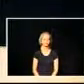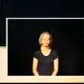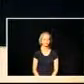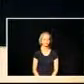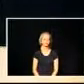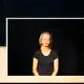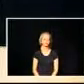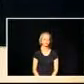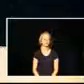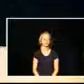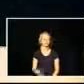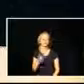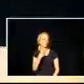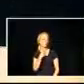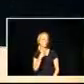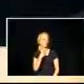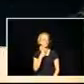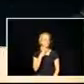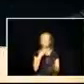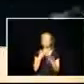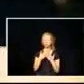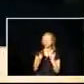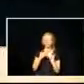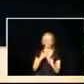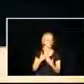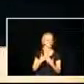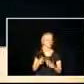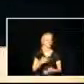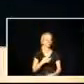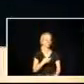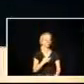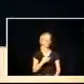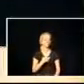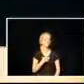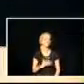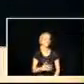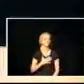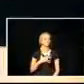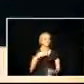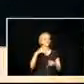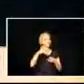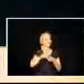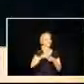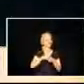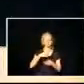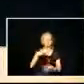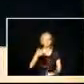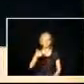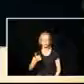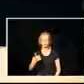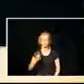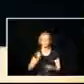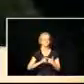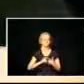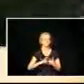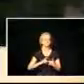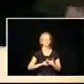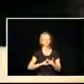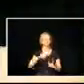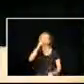jeito. Então já antecipo aqui também, como já falei, meu voto favorável, porque os funcionários não